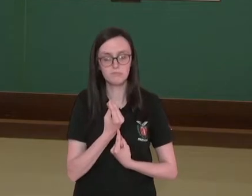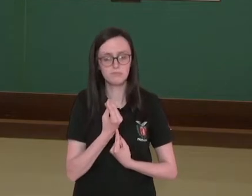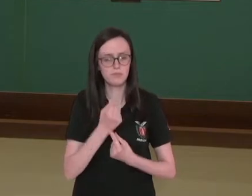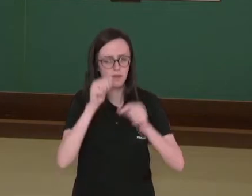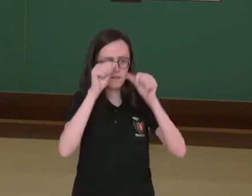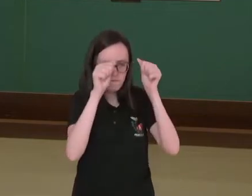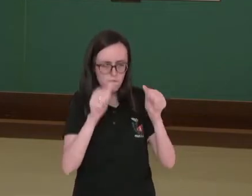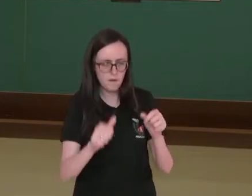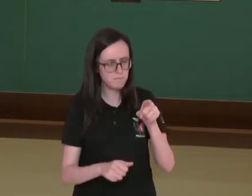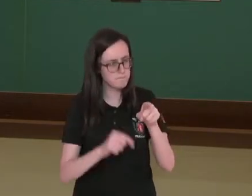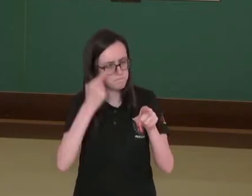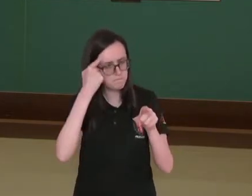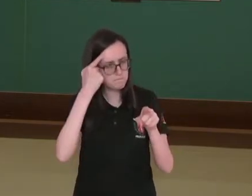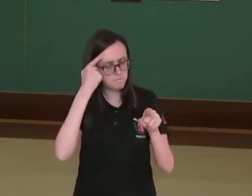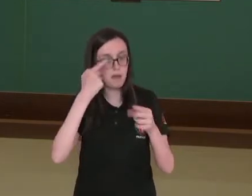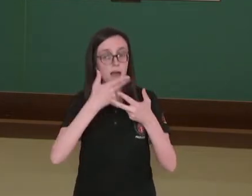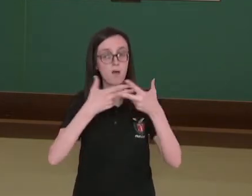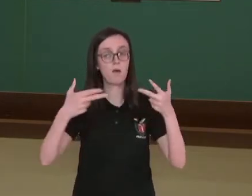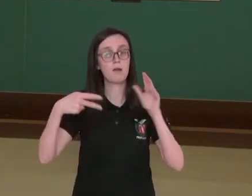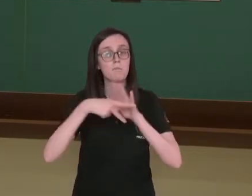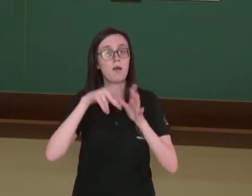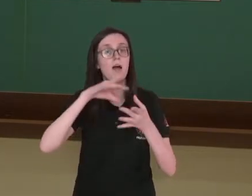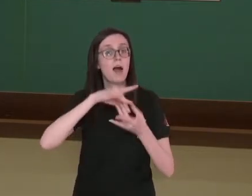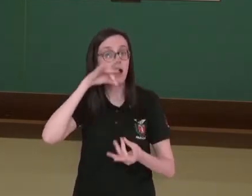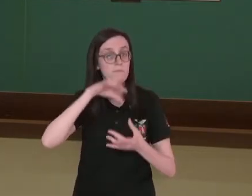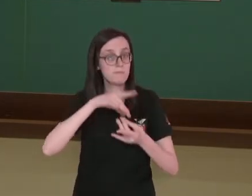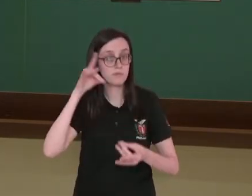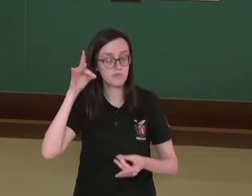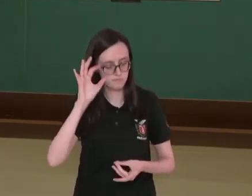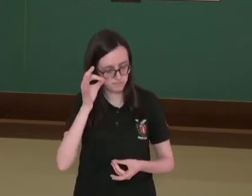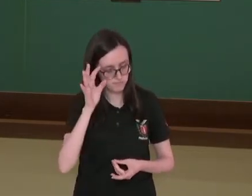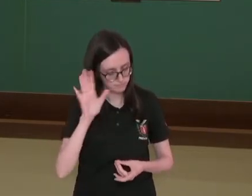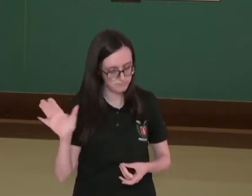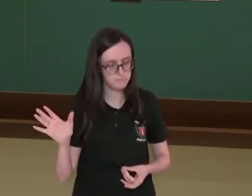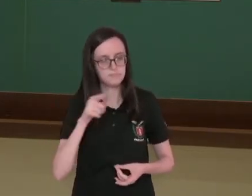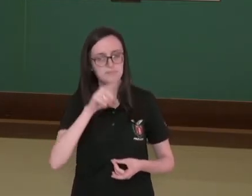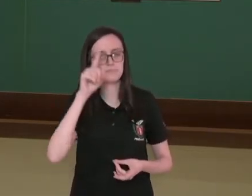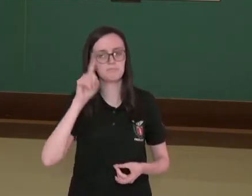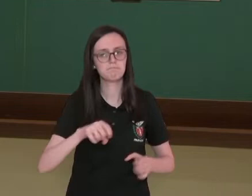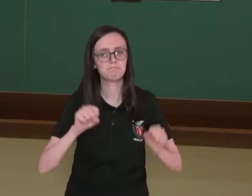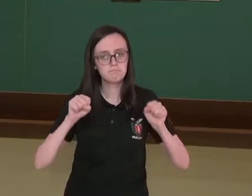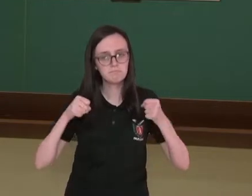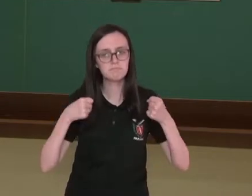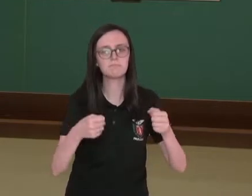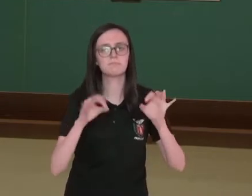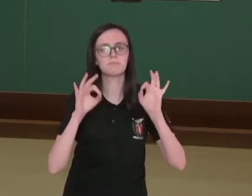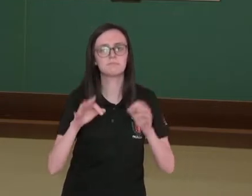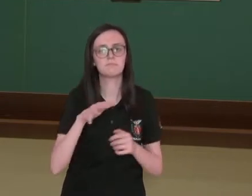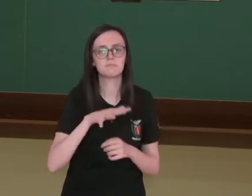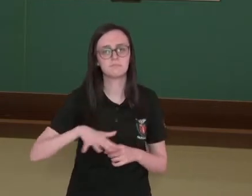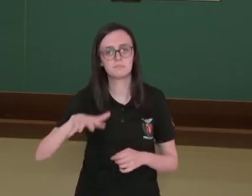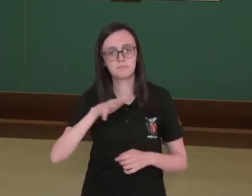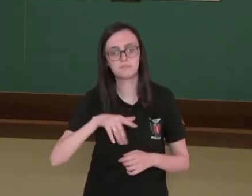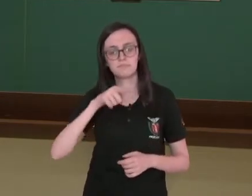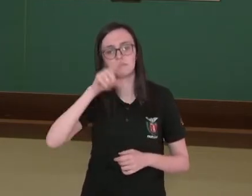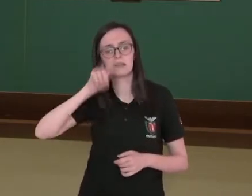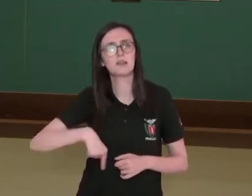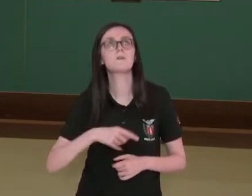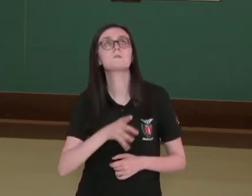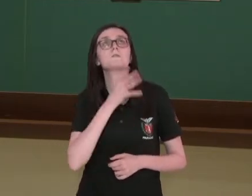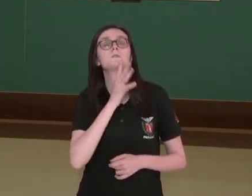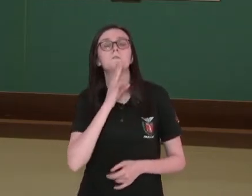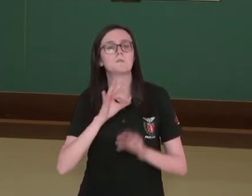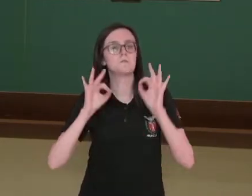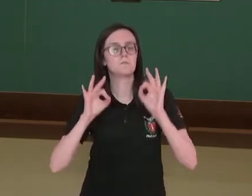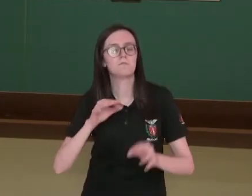formas geométricas abstratas, tá? Isso mesmo. Então ele é um grande defensor aí dessa área. Então ele é muito conhecido